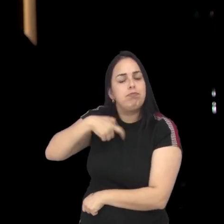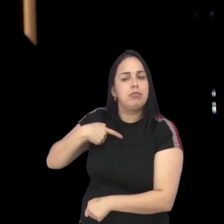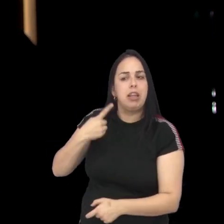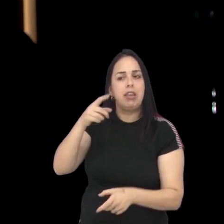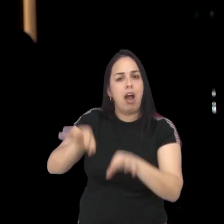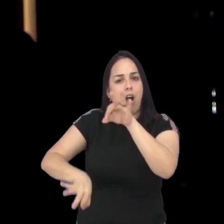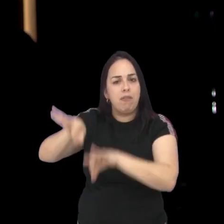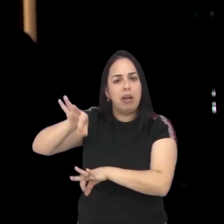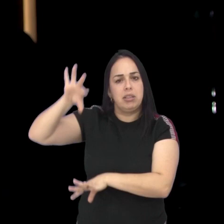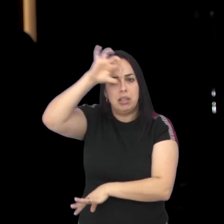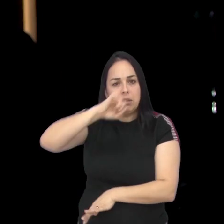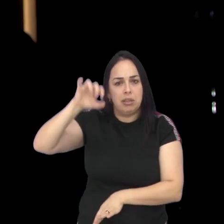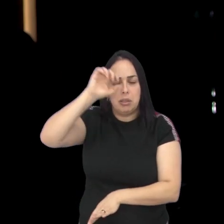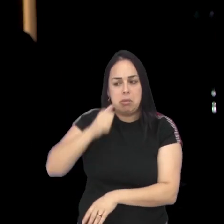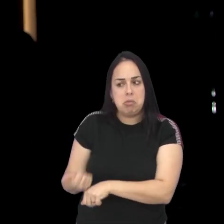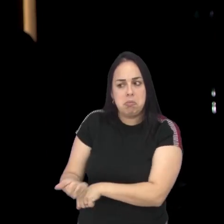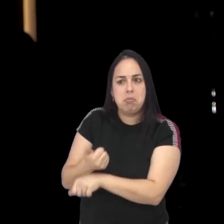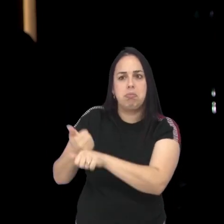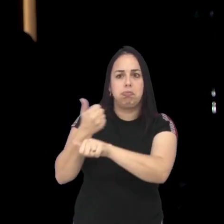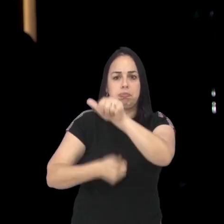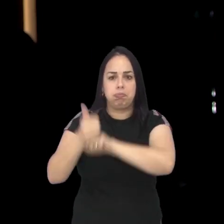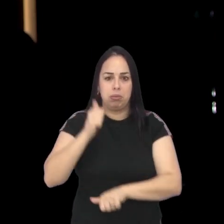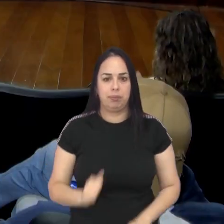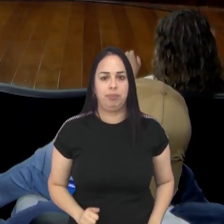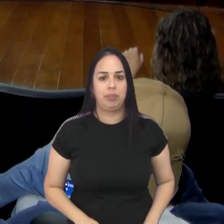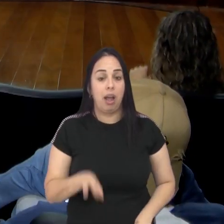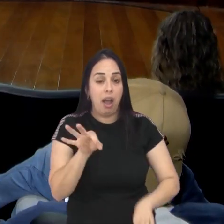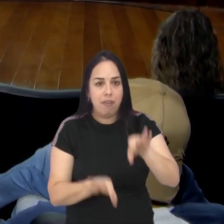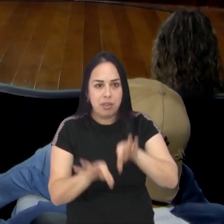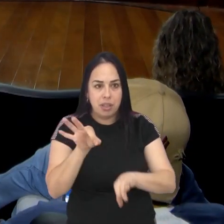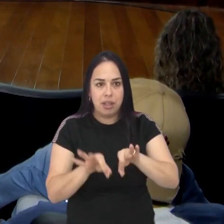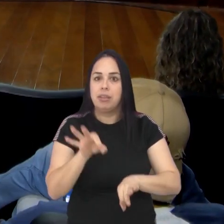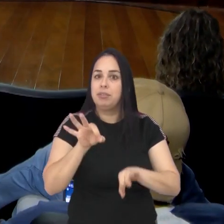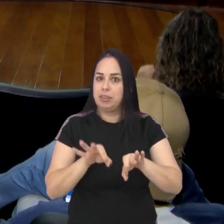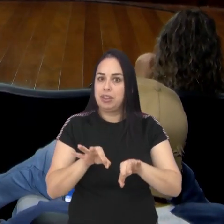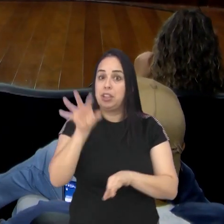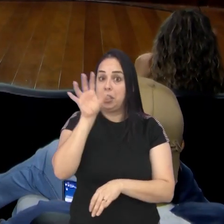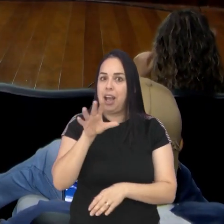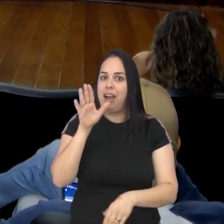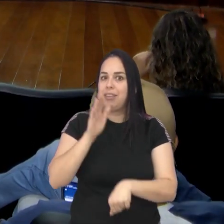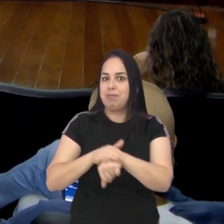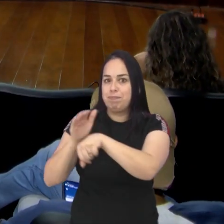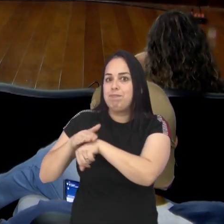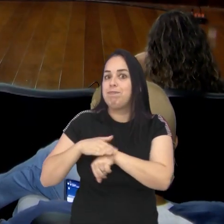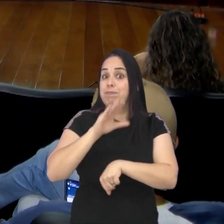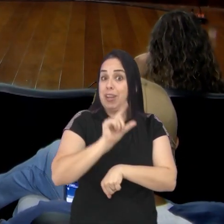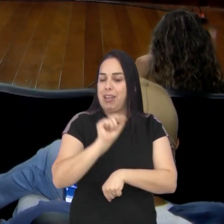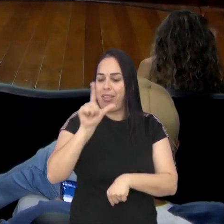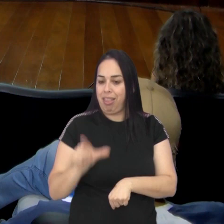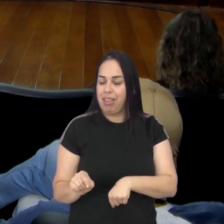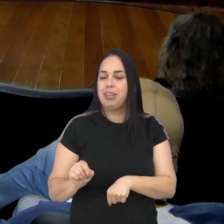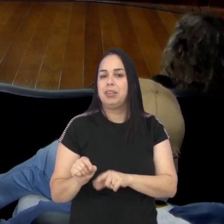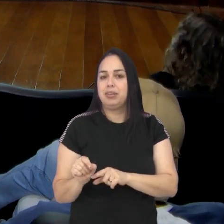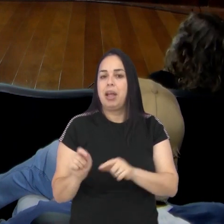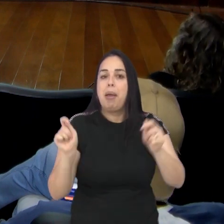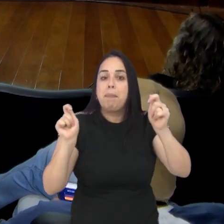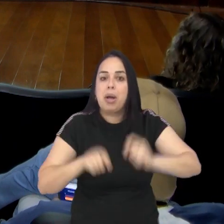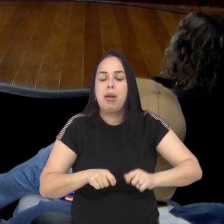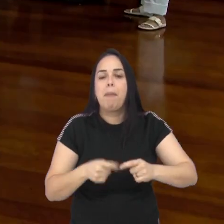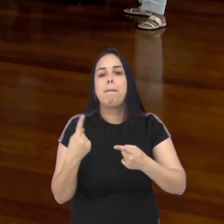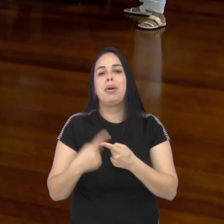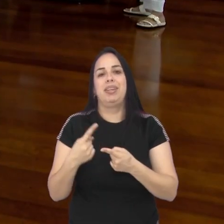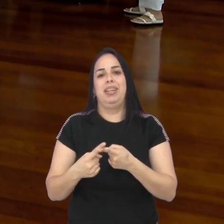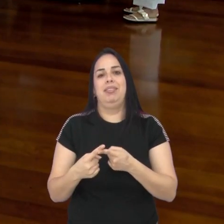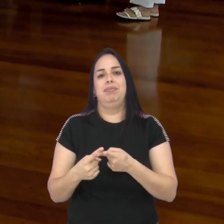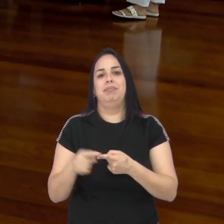pela oficina e estou aqui para aprender e seguir uma profissão, quem sabe aí. A oficina realizada pela Fundação Cultural é possível por